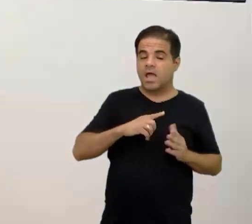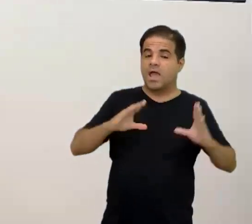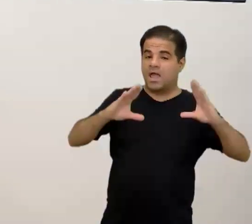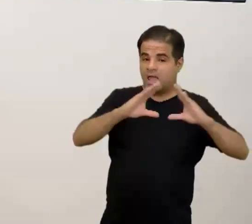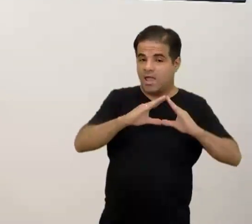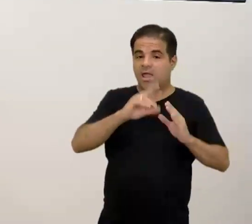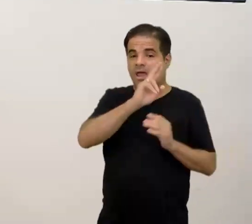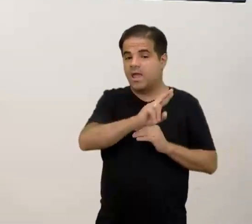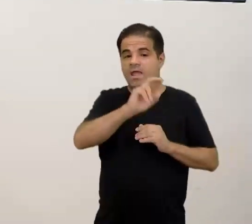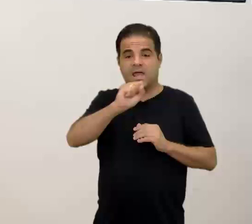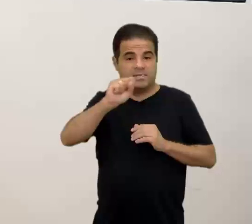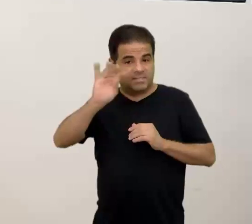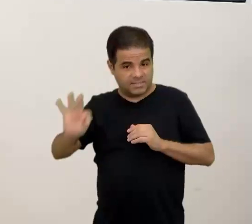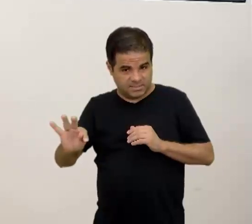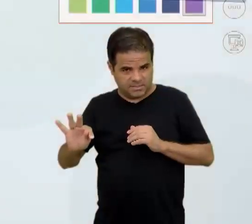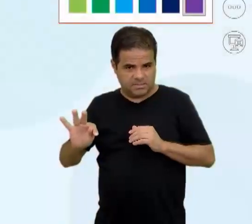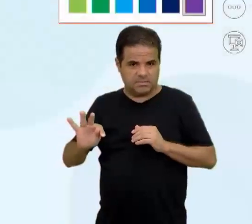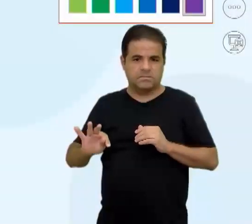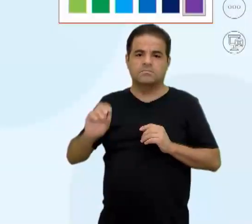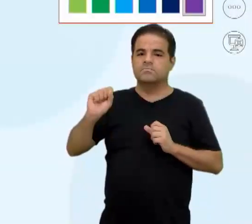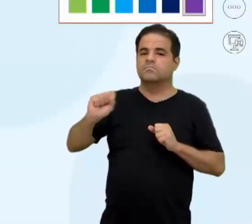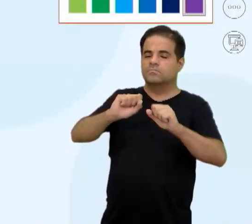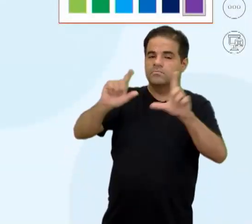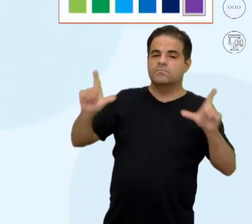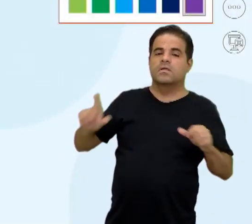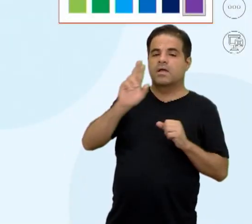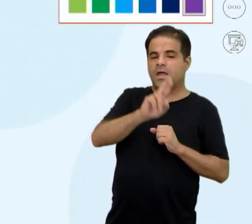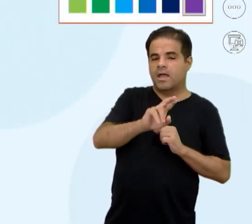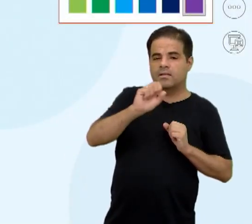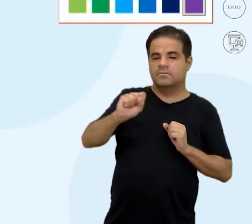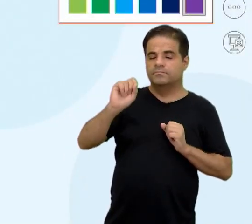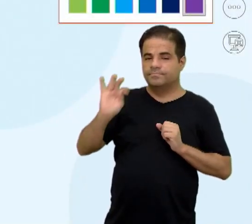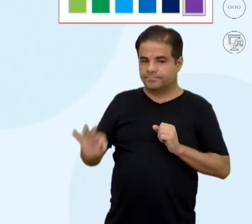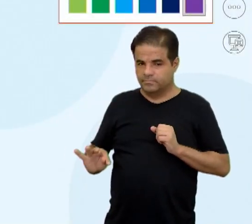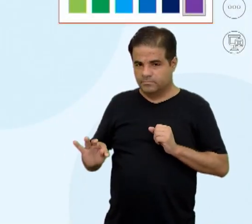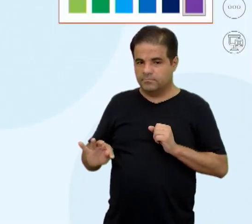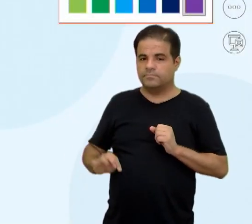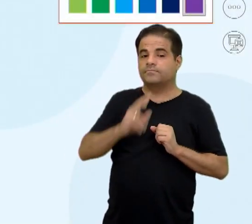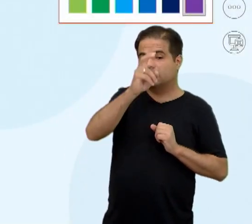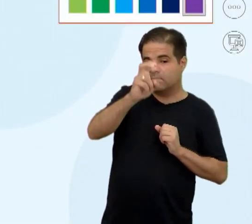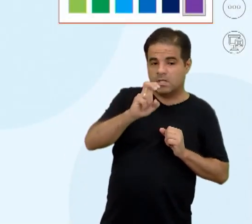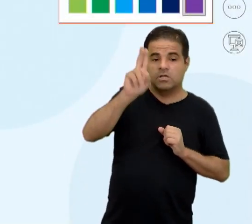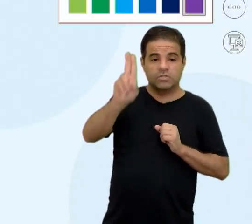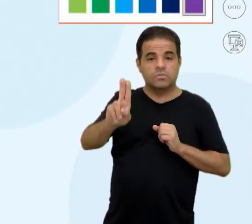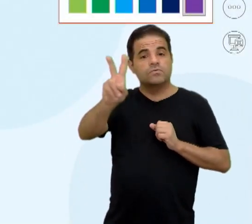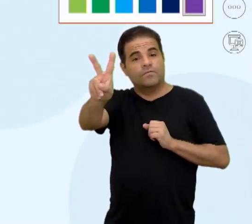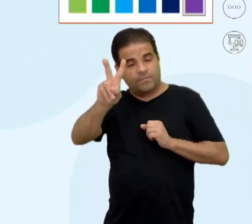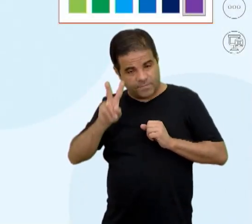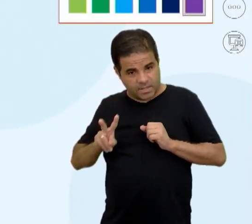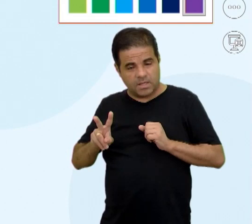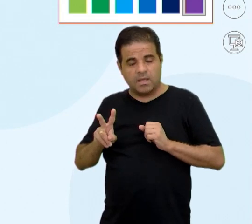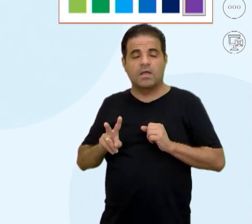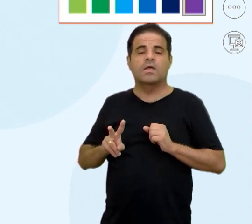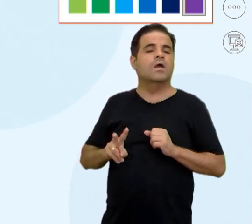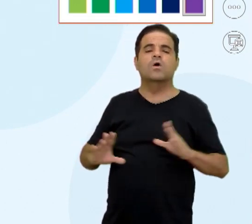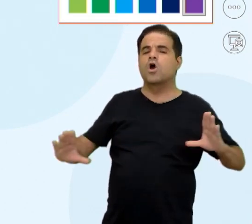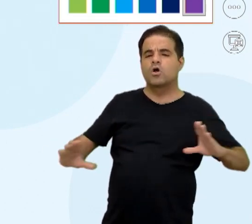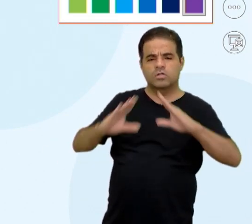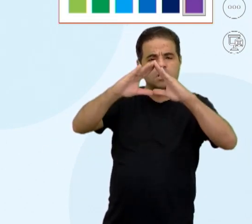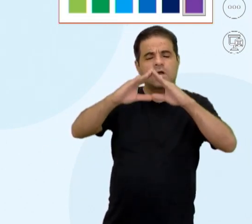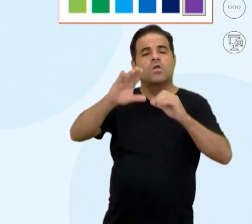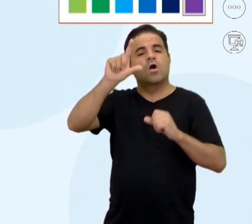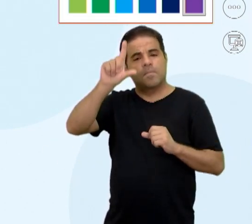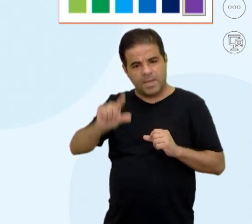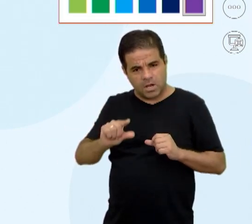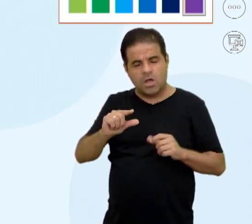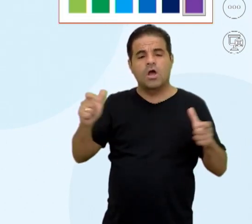triângulo RST, pode deixar na telinha, por favor, e o triângulo XUV. O triângulo